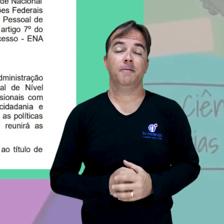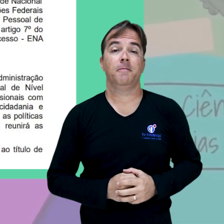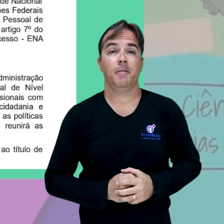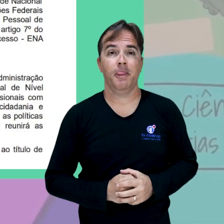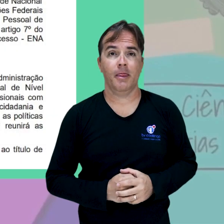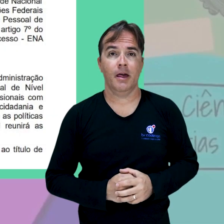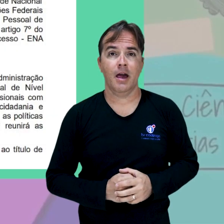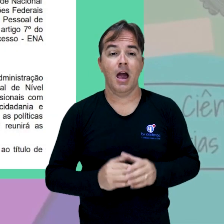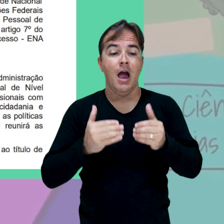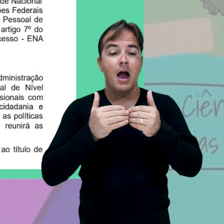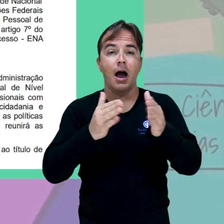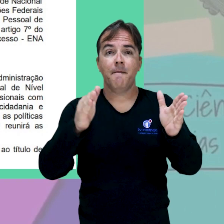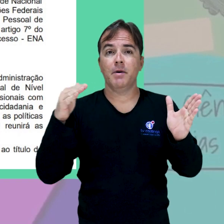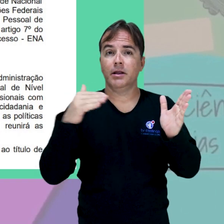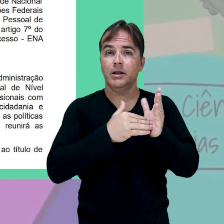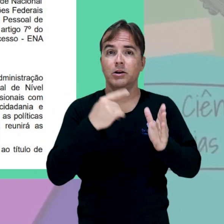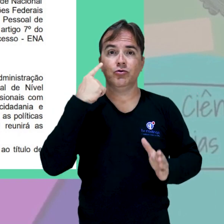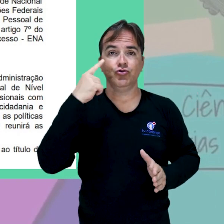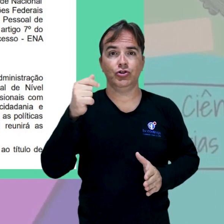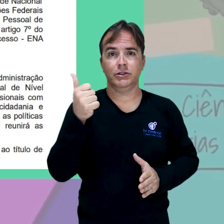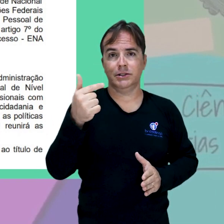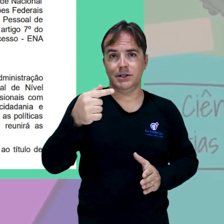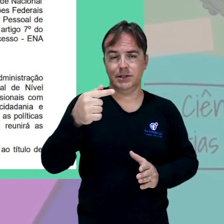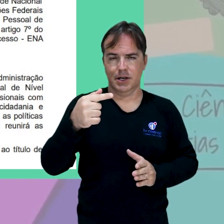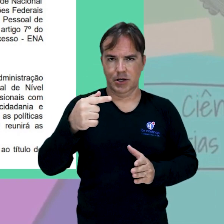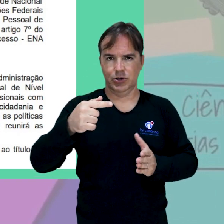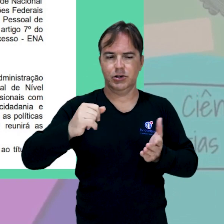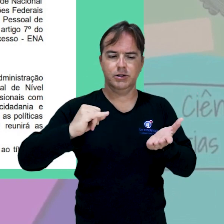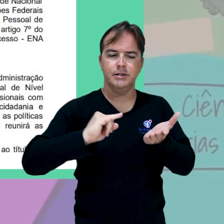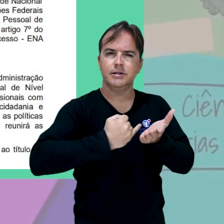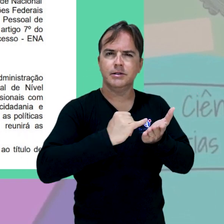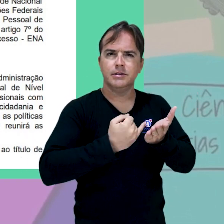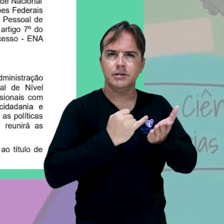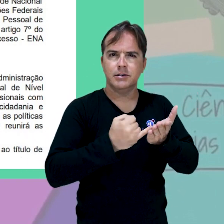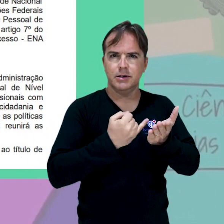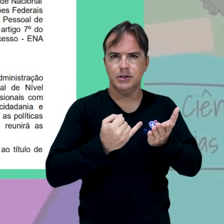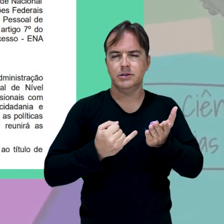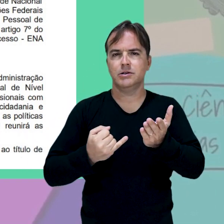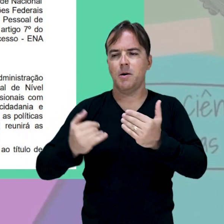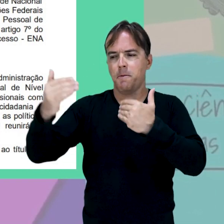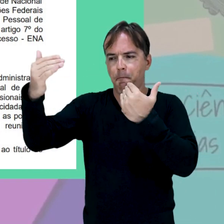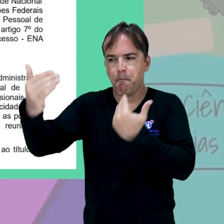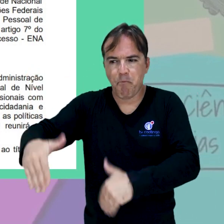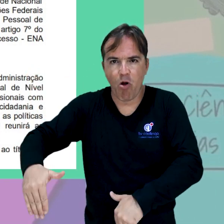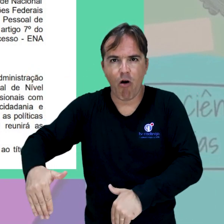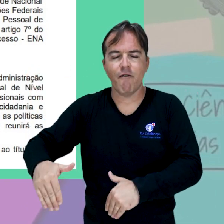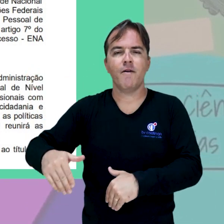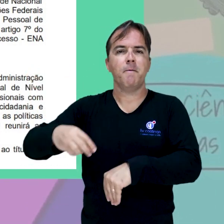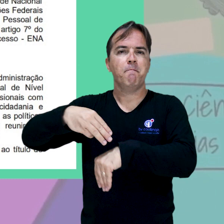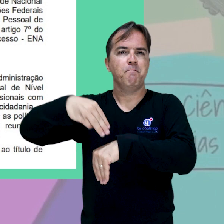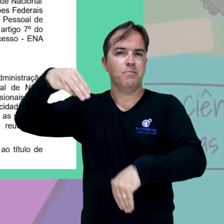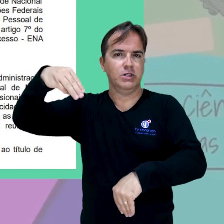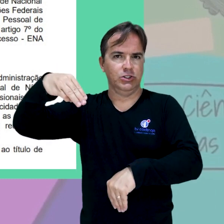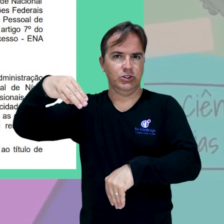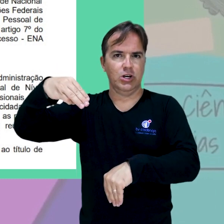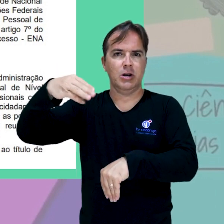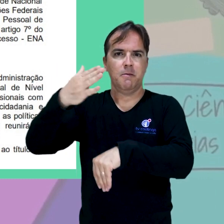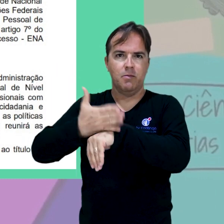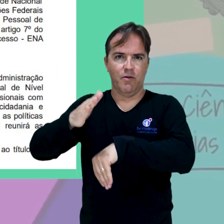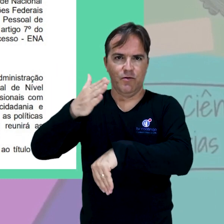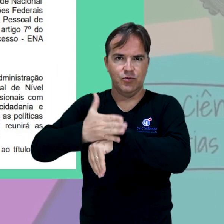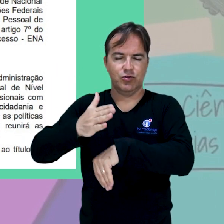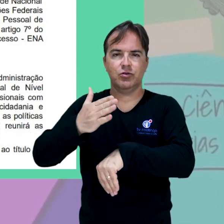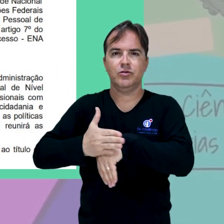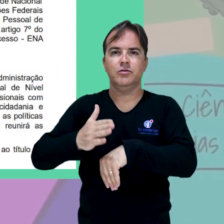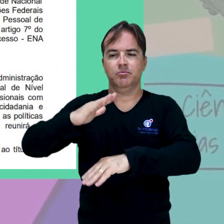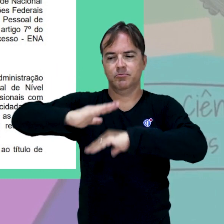Seguem abertas até o dia 17 as inscrições para o Exame Nacional de Acesso ao Mestrado Profissional em